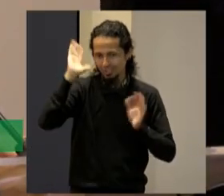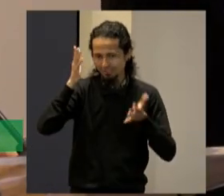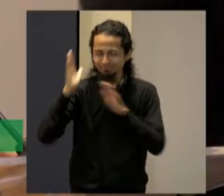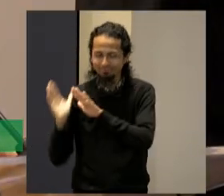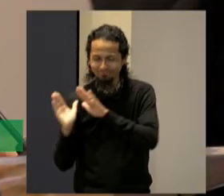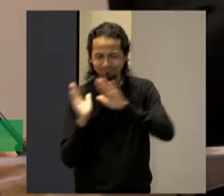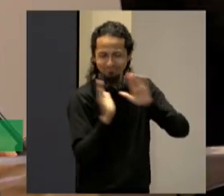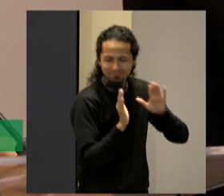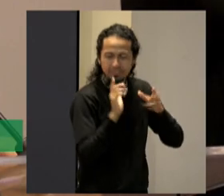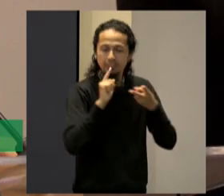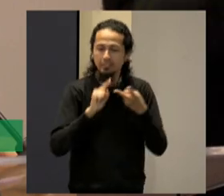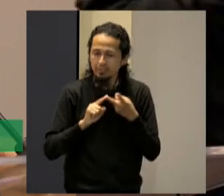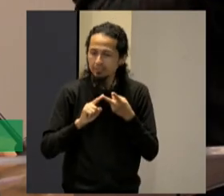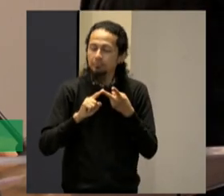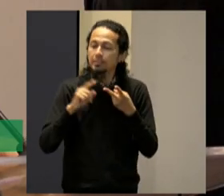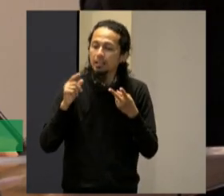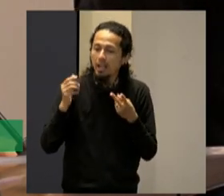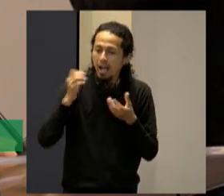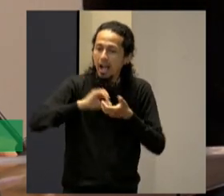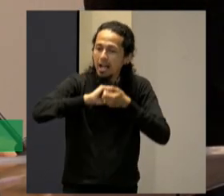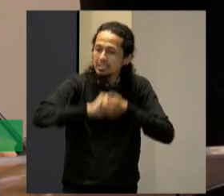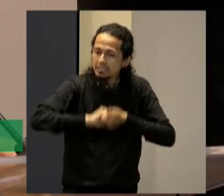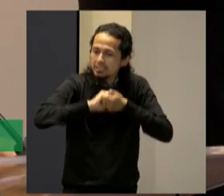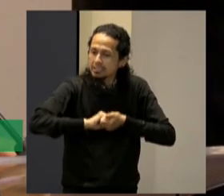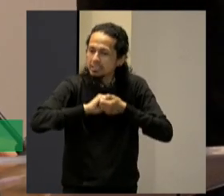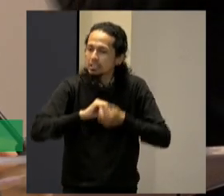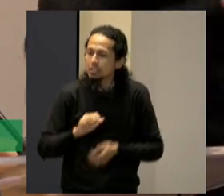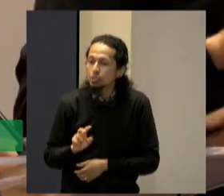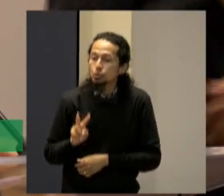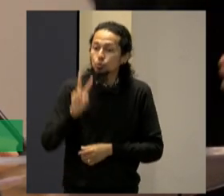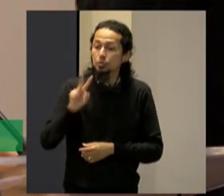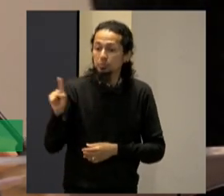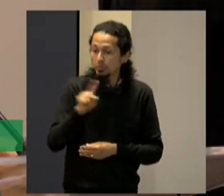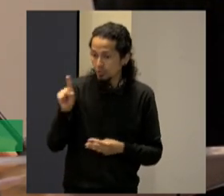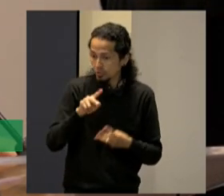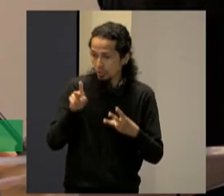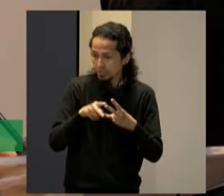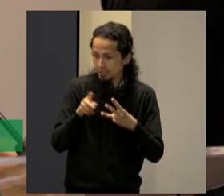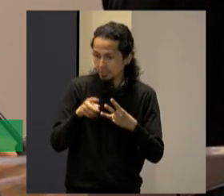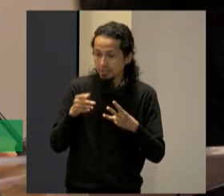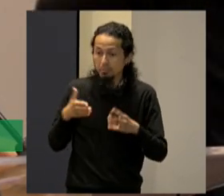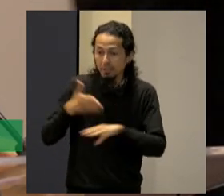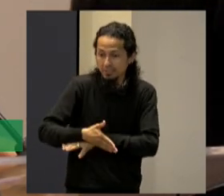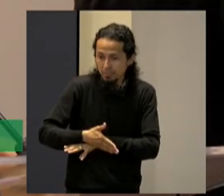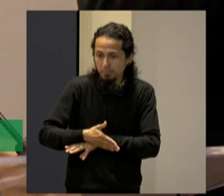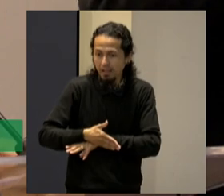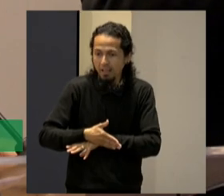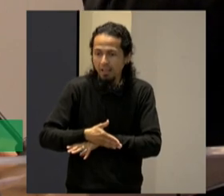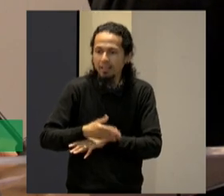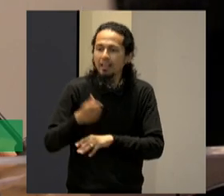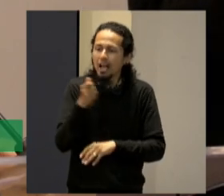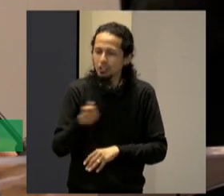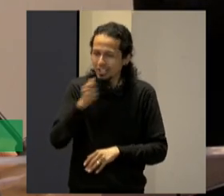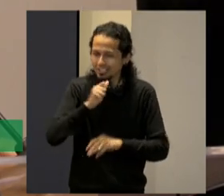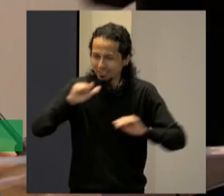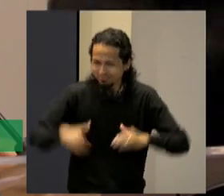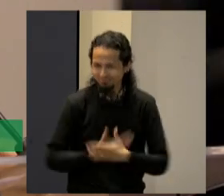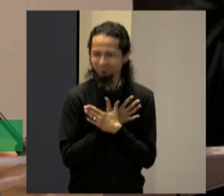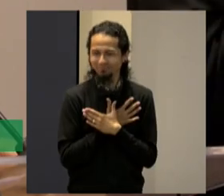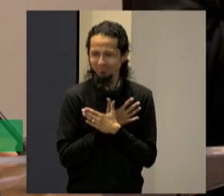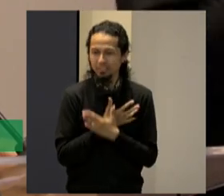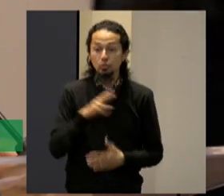duas professoras que fazem parte da Associação de Mulheres Negras Antonieta de Barros, duas professoras negras,